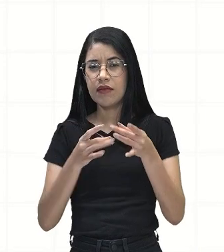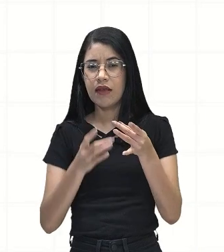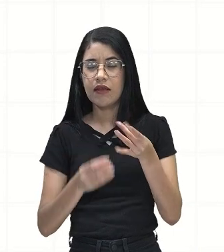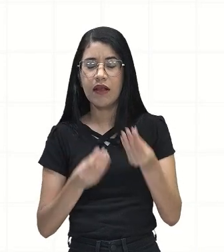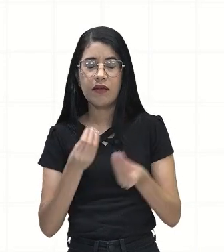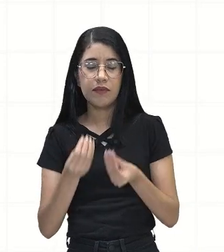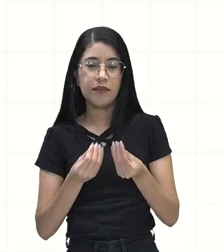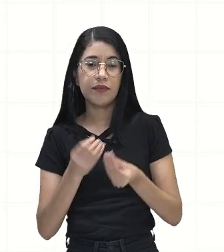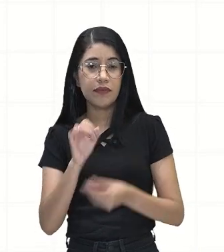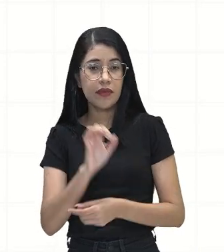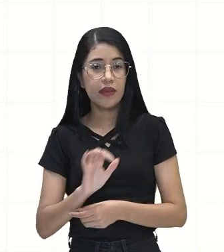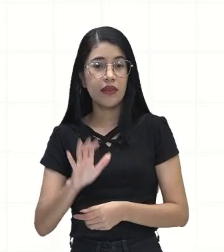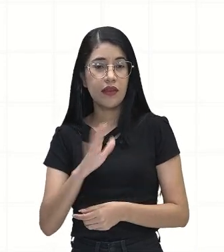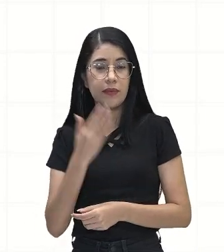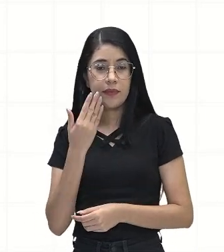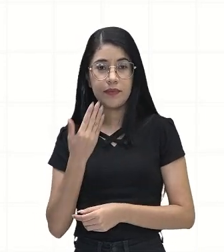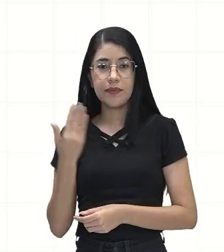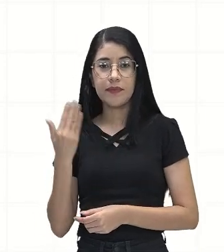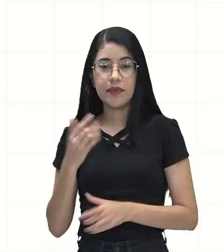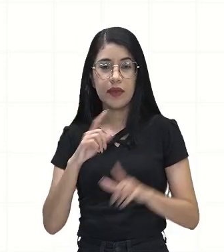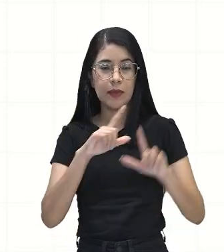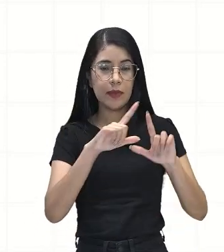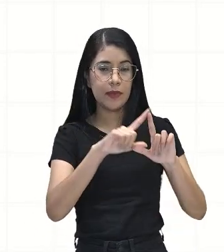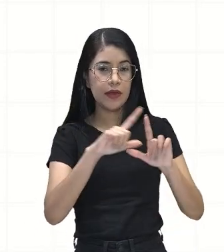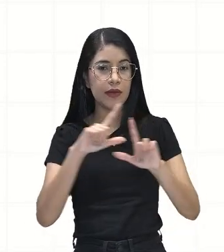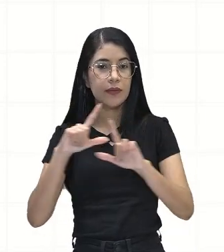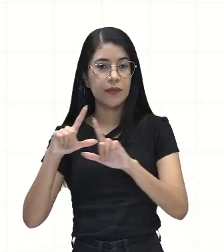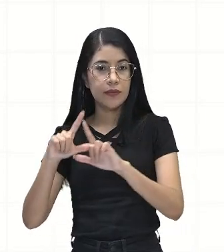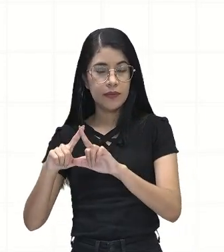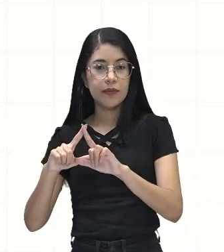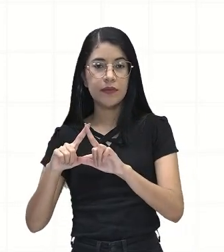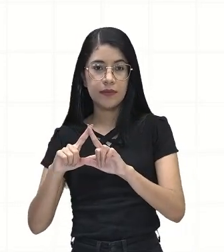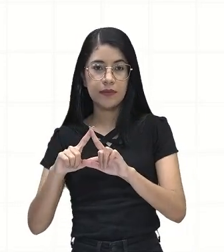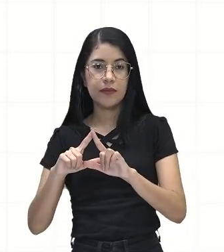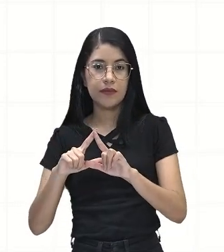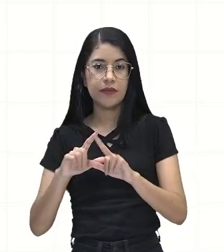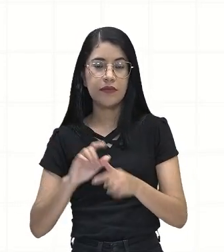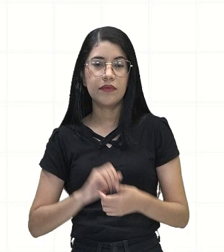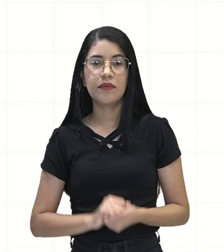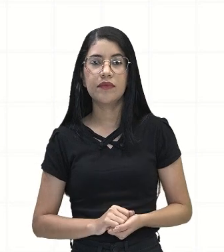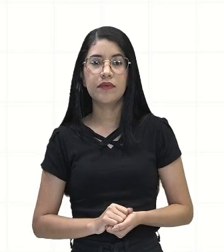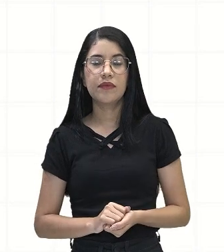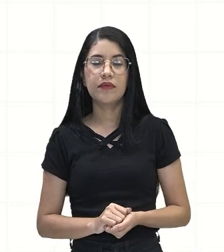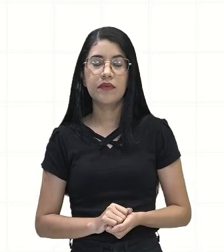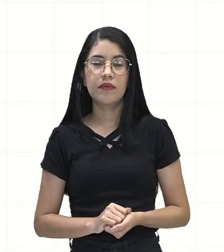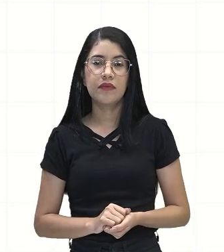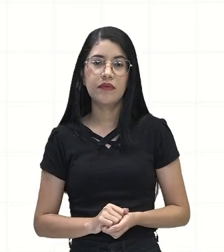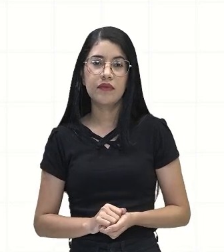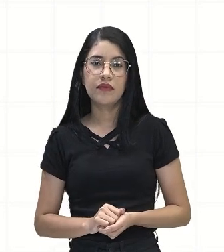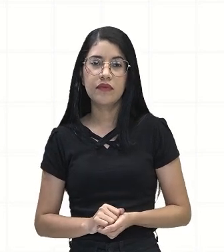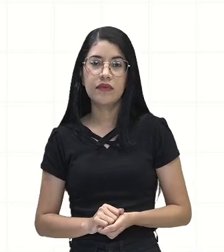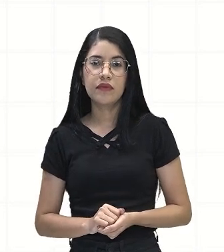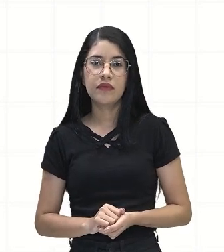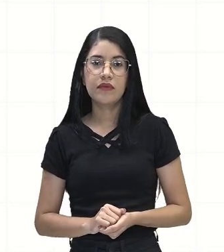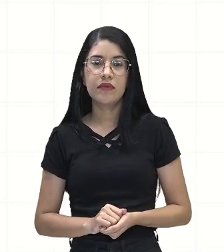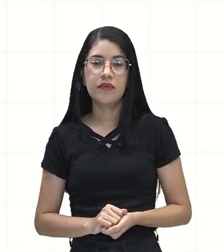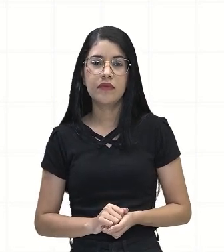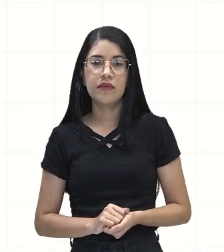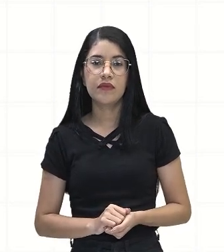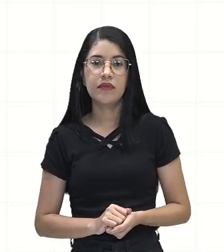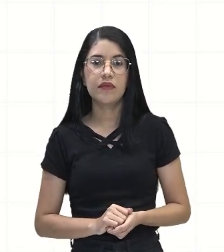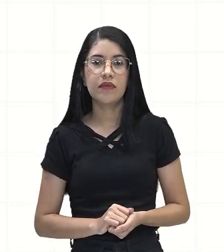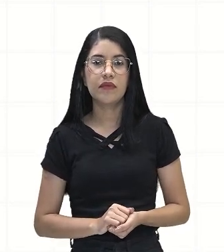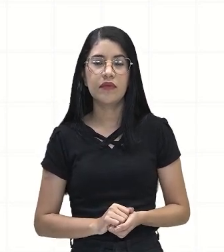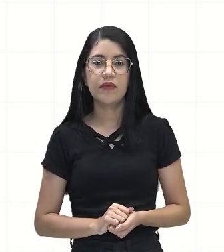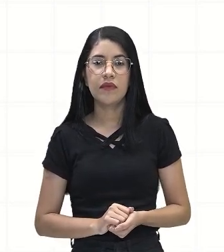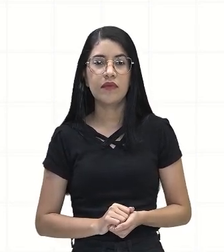Então, ó, eu tenho aqui meus dois triângulos, beleza? São os meus triângulos menores. Esquece o maior lá, porque agora eu